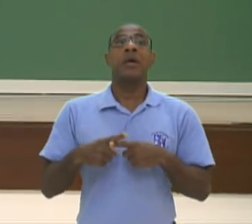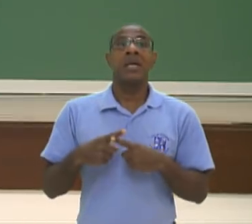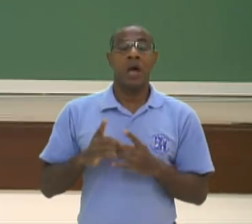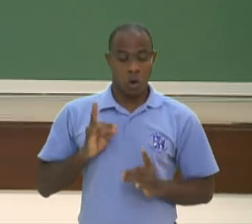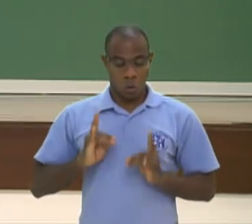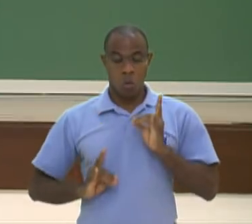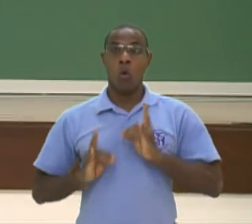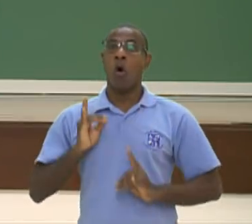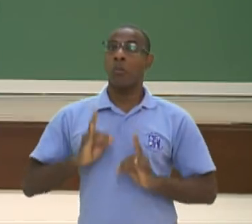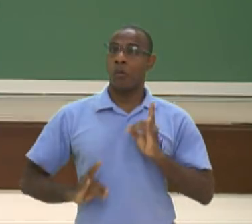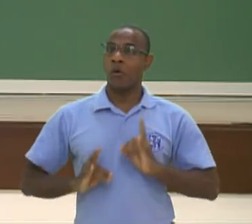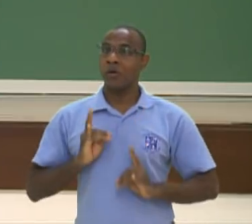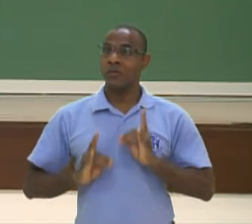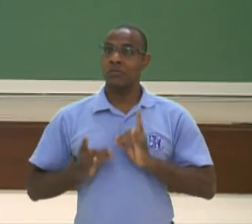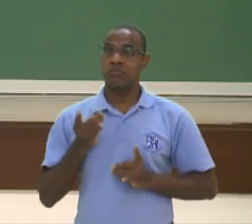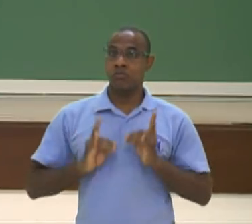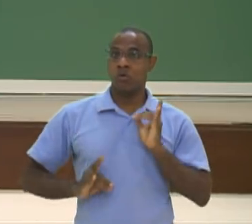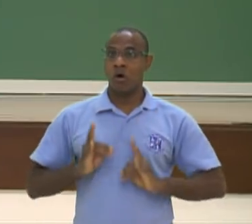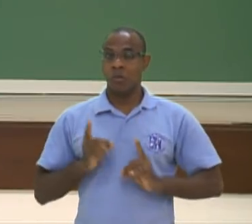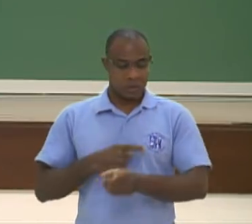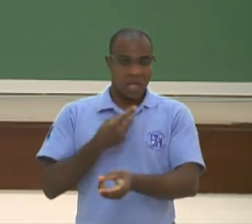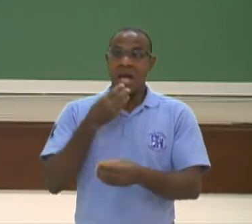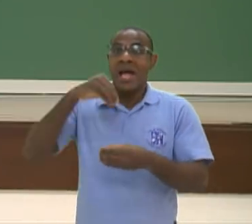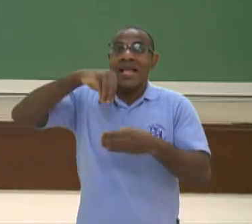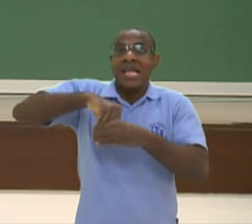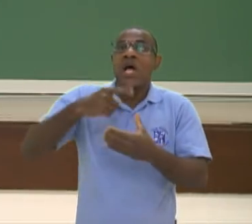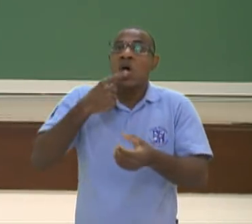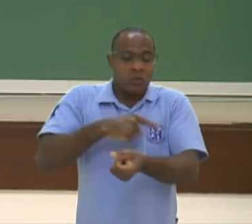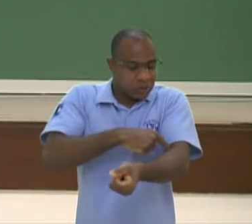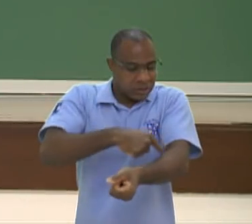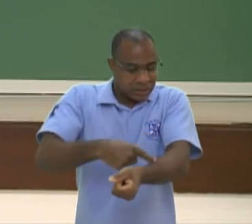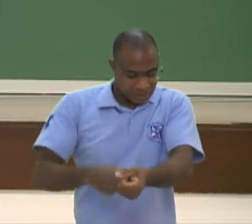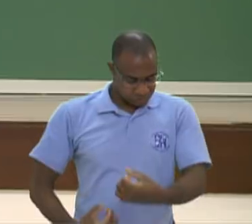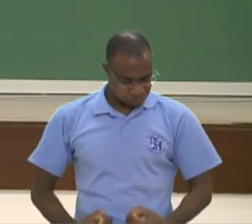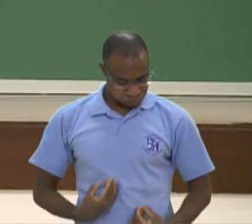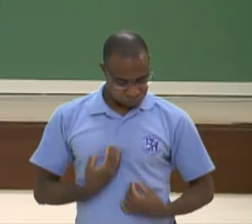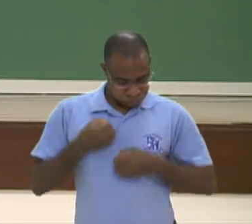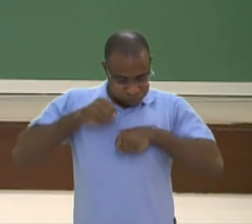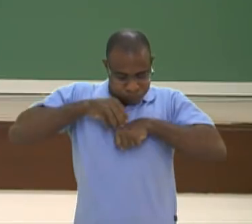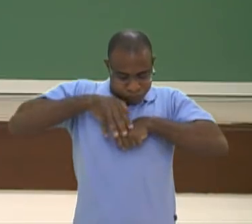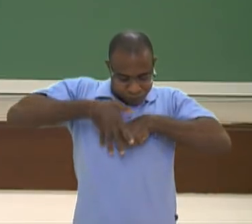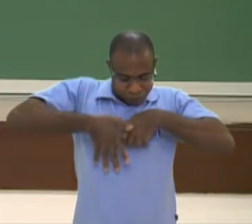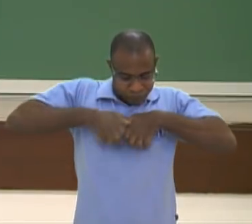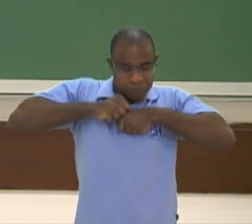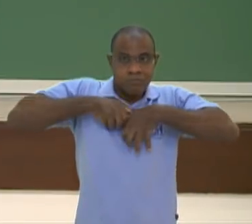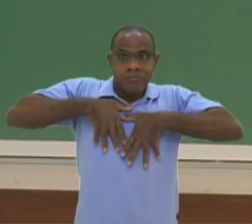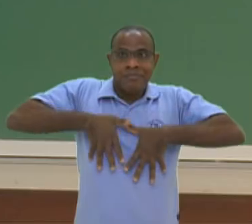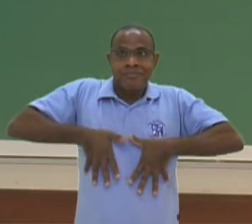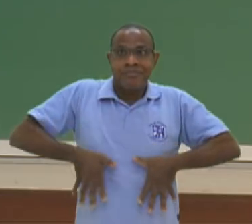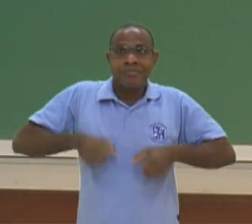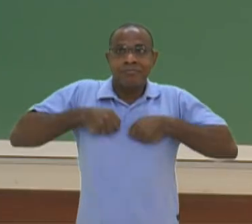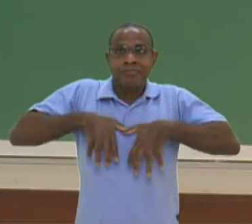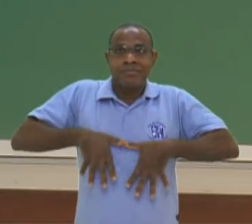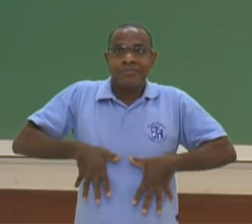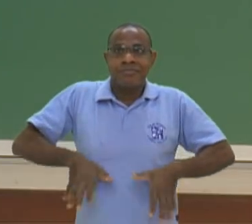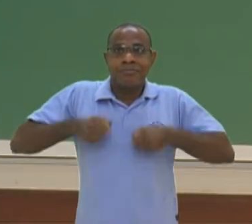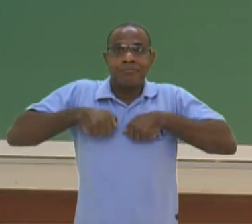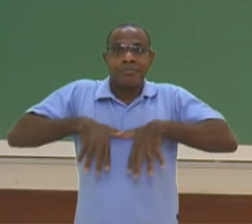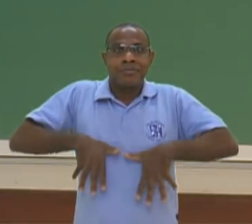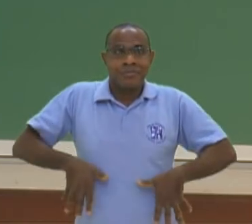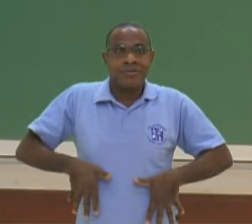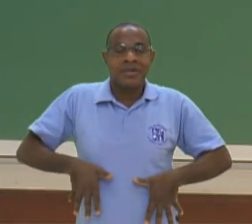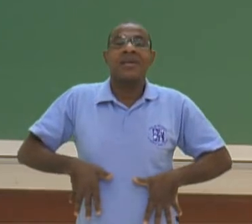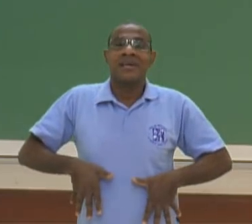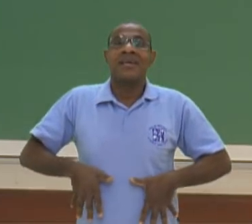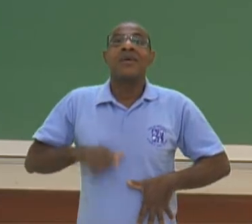vão ser levados, né, a diversas partes, a diversos órgãos, tá? Esses hormônios vão provocar um